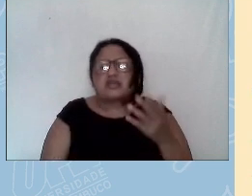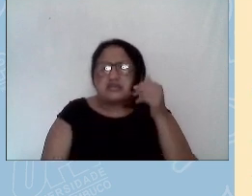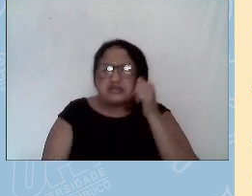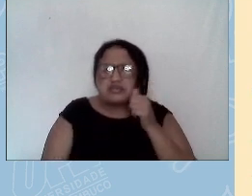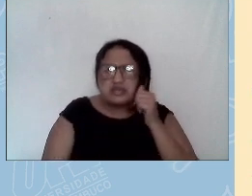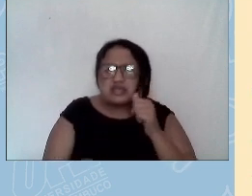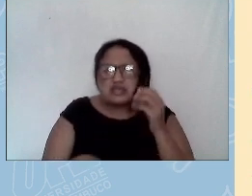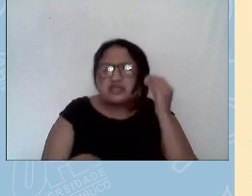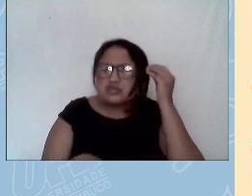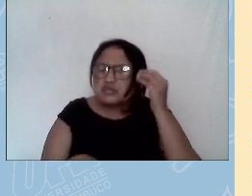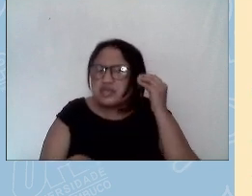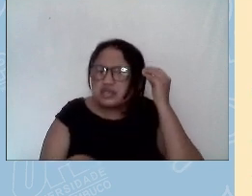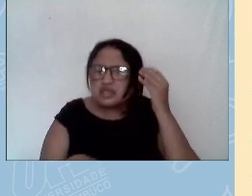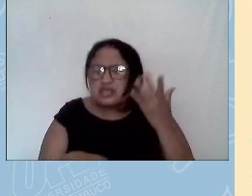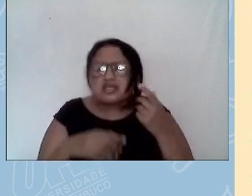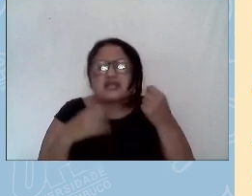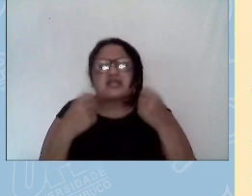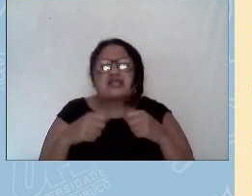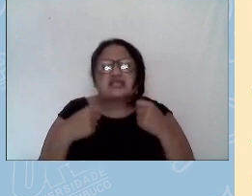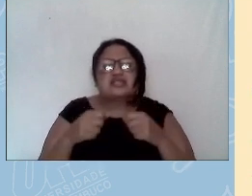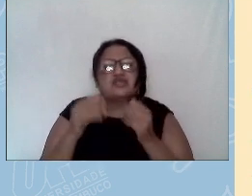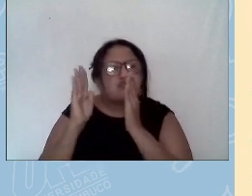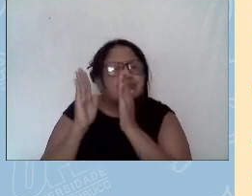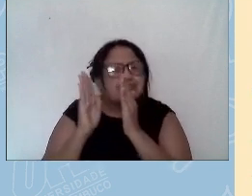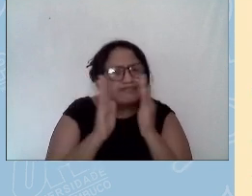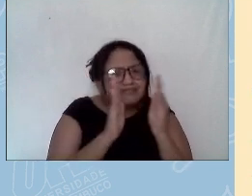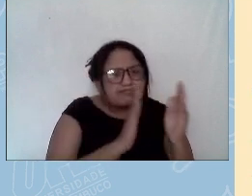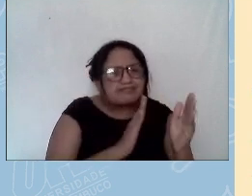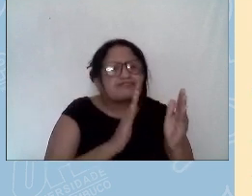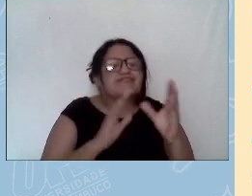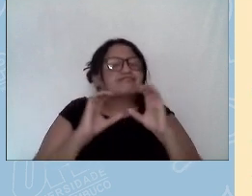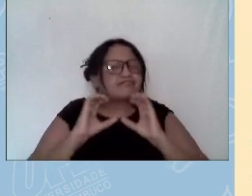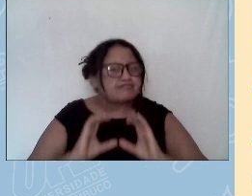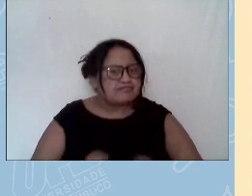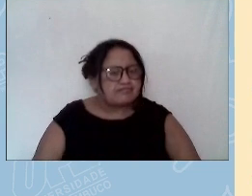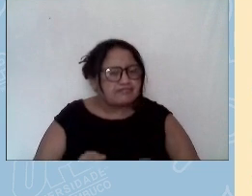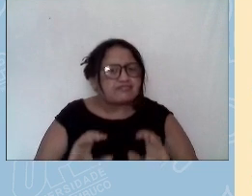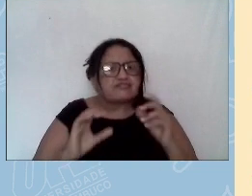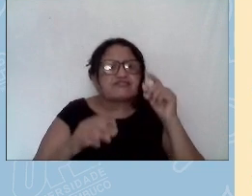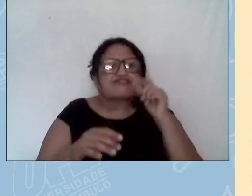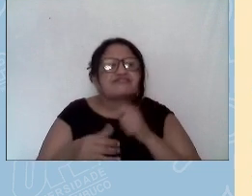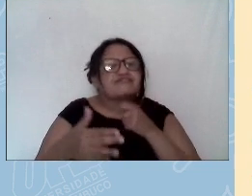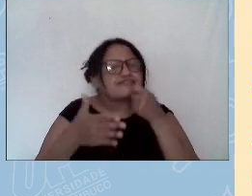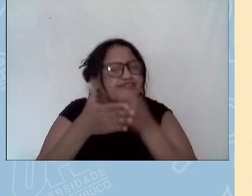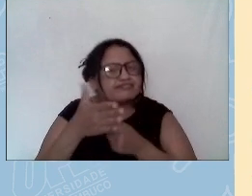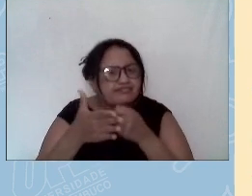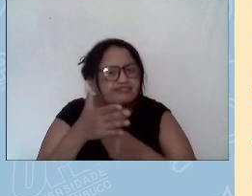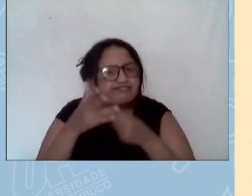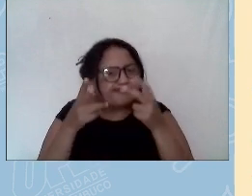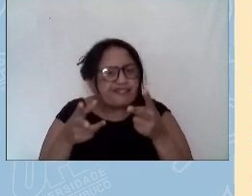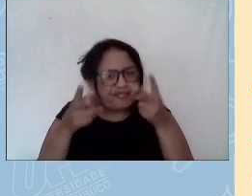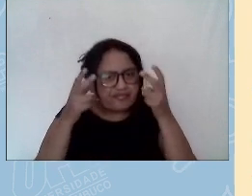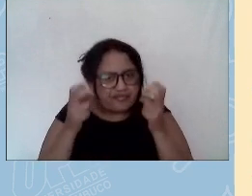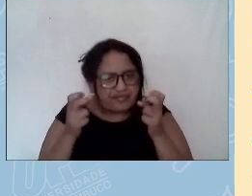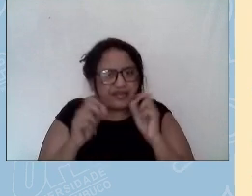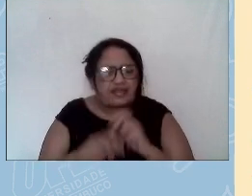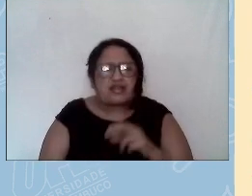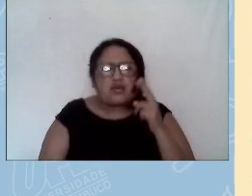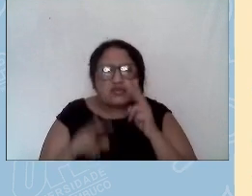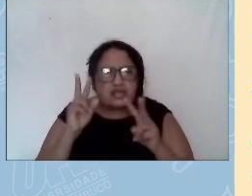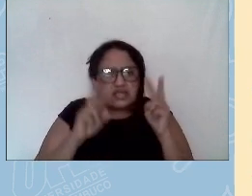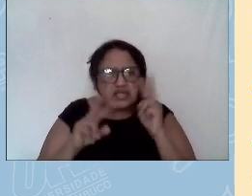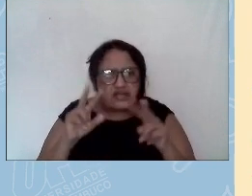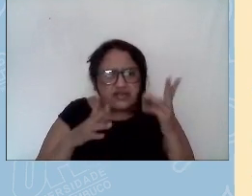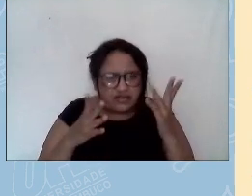existe um padrão de comportamento vamos então tentar identificá-lo eu vou observar a